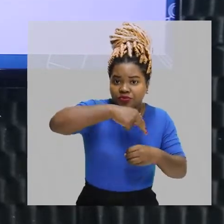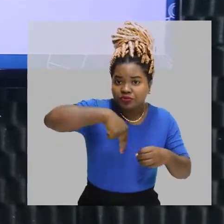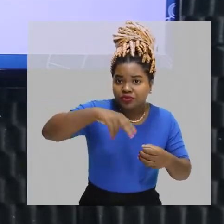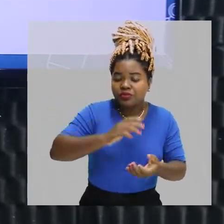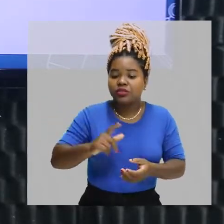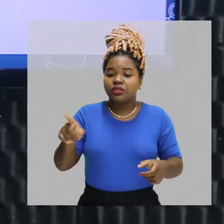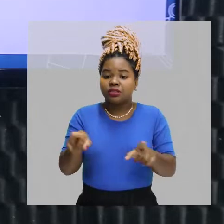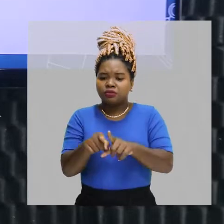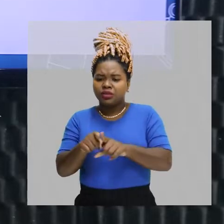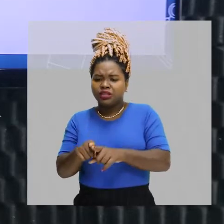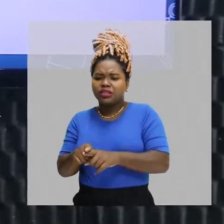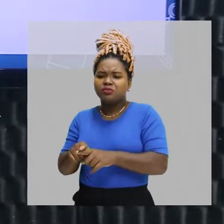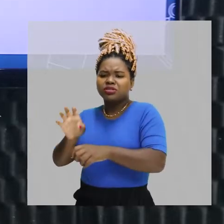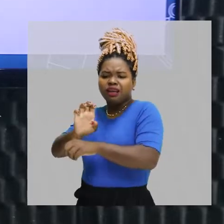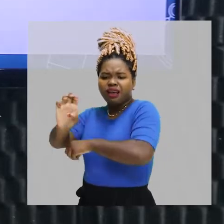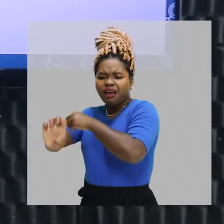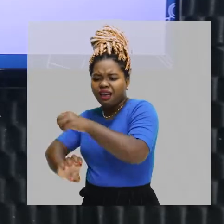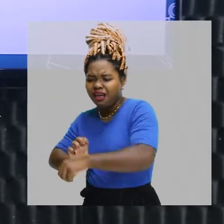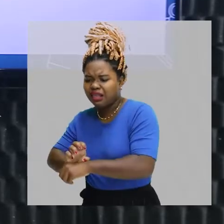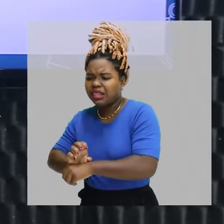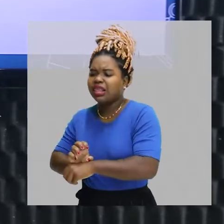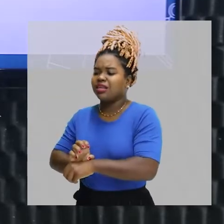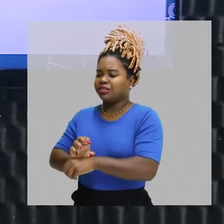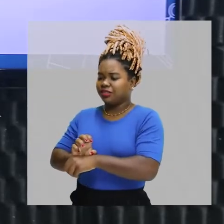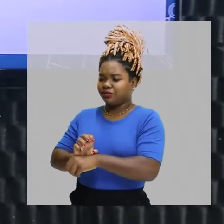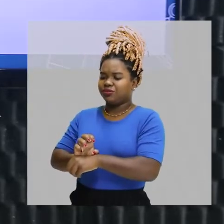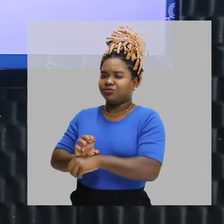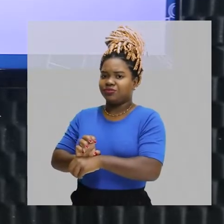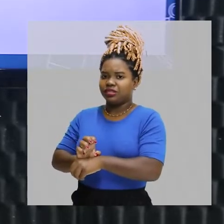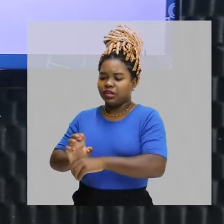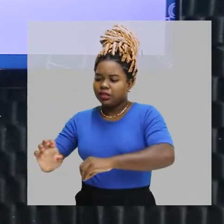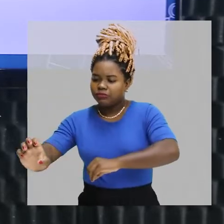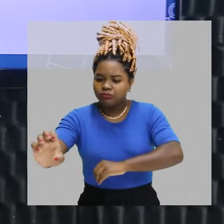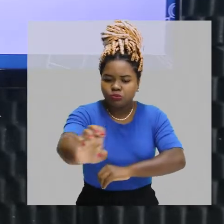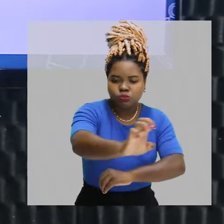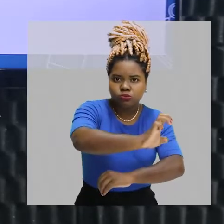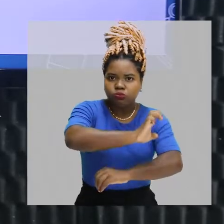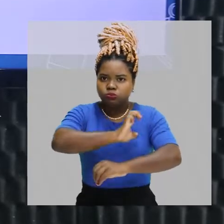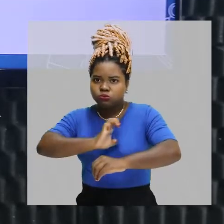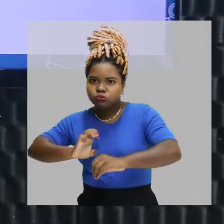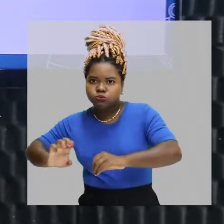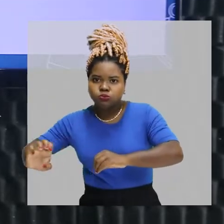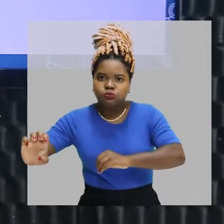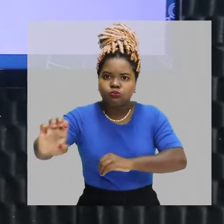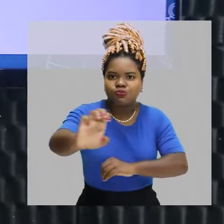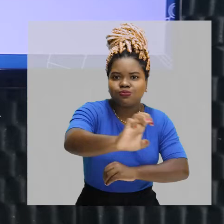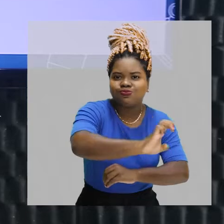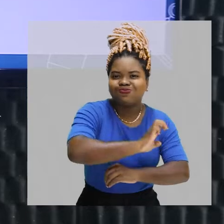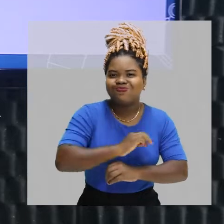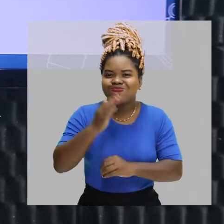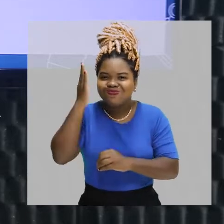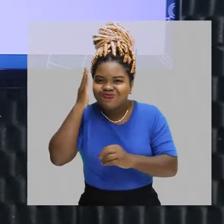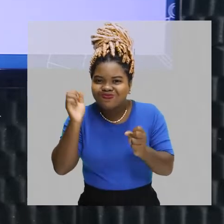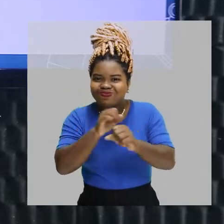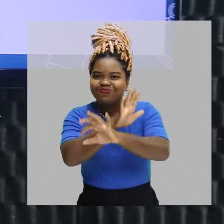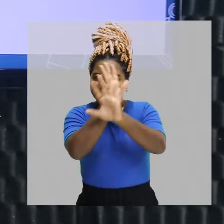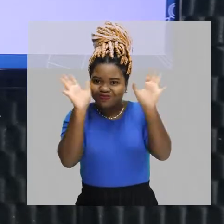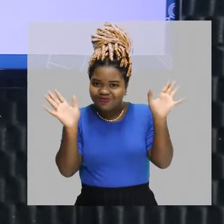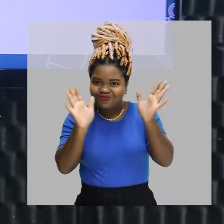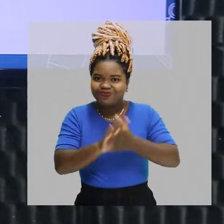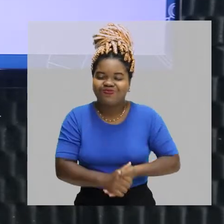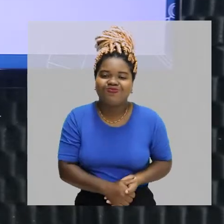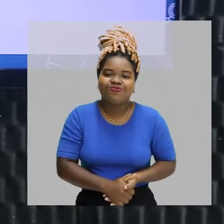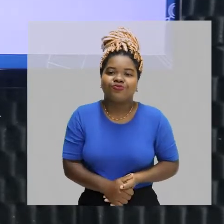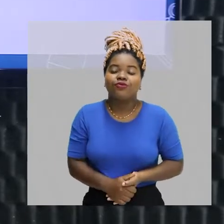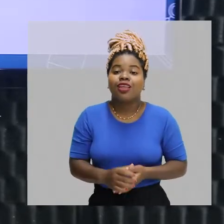o elétron ali na eletrosfera, nesse movimento aí discreto, tá ok? Certo? Só que é o